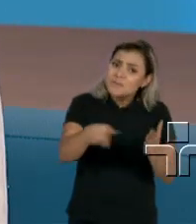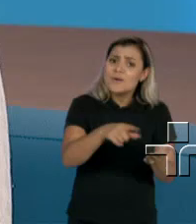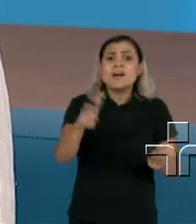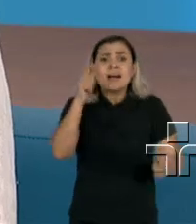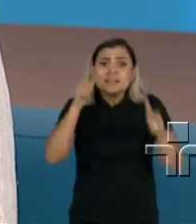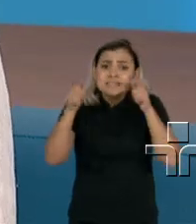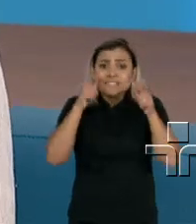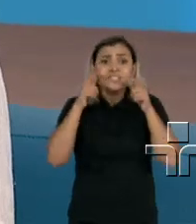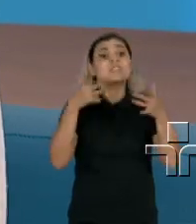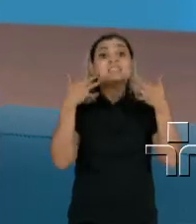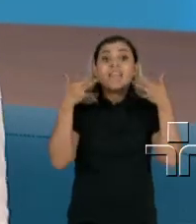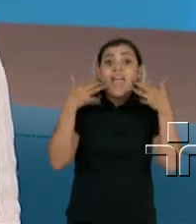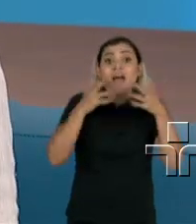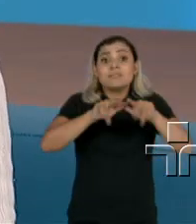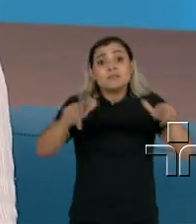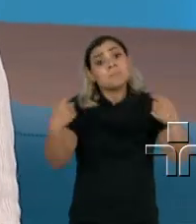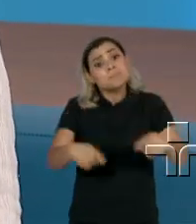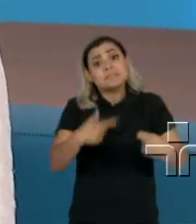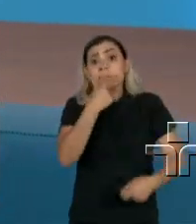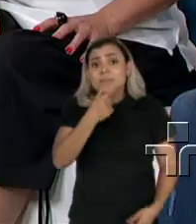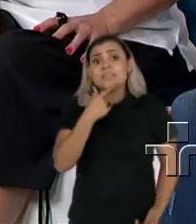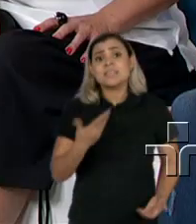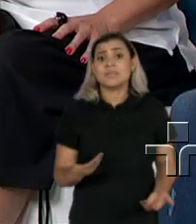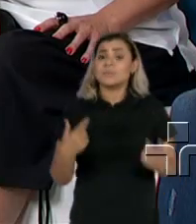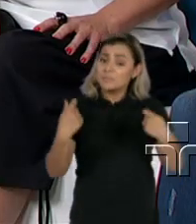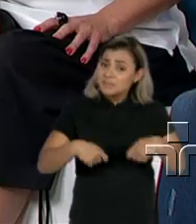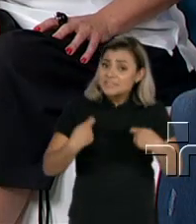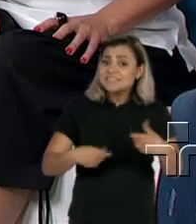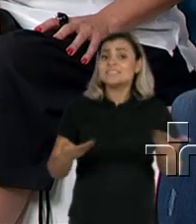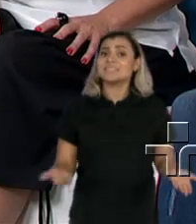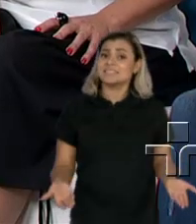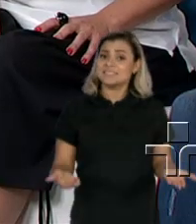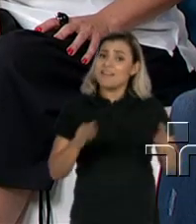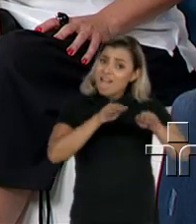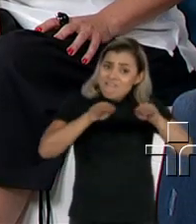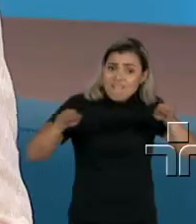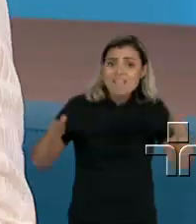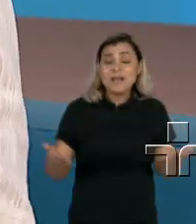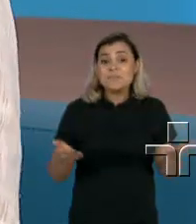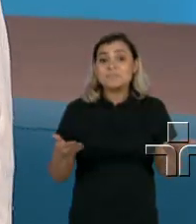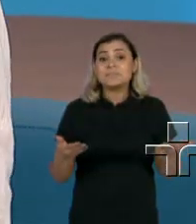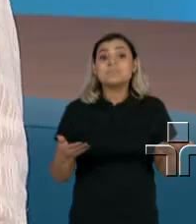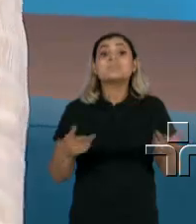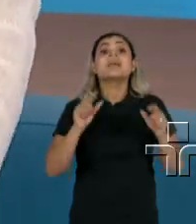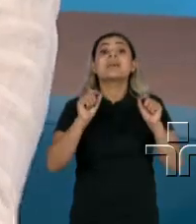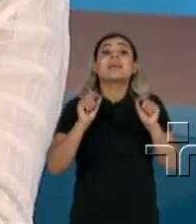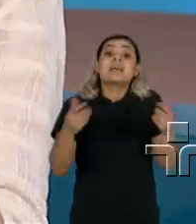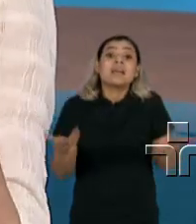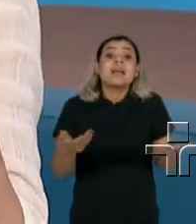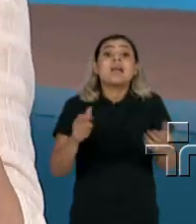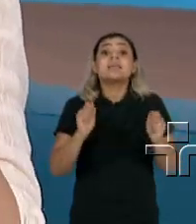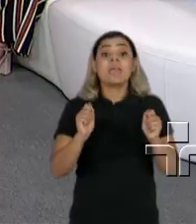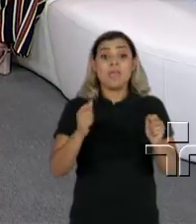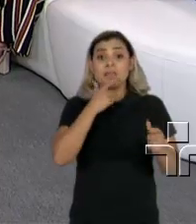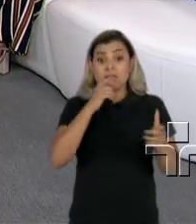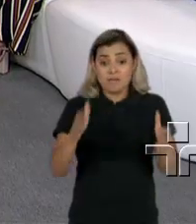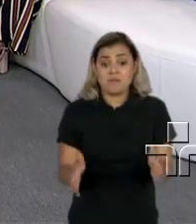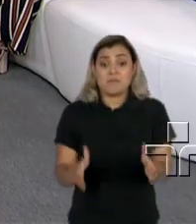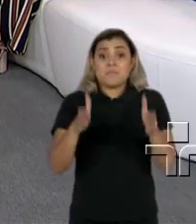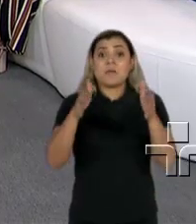assistir a espetáculos precisa perder vai segurar as moças da